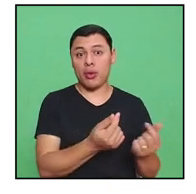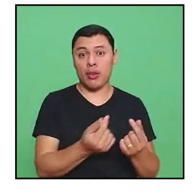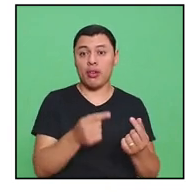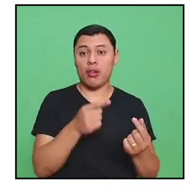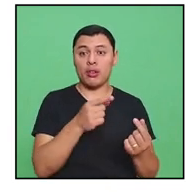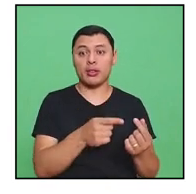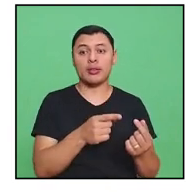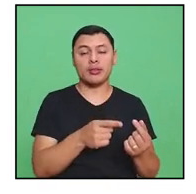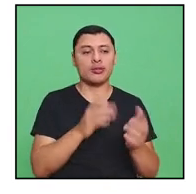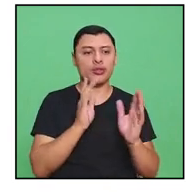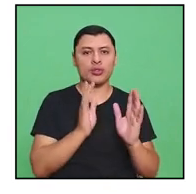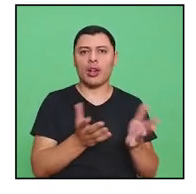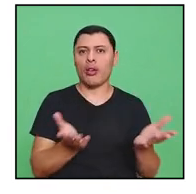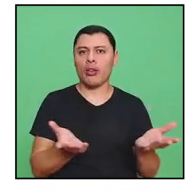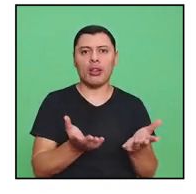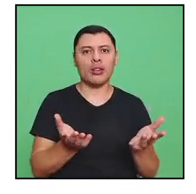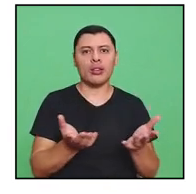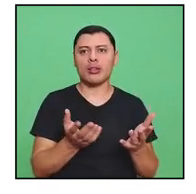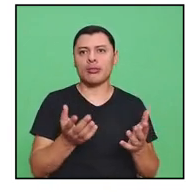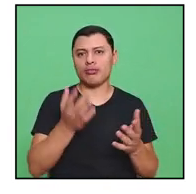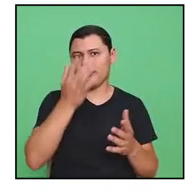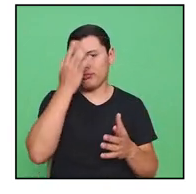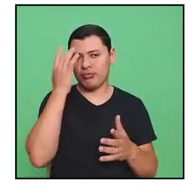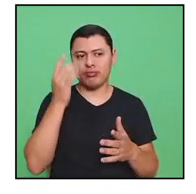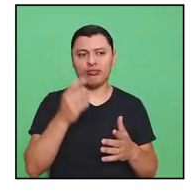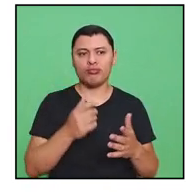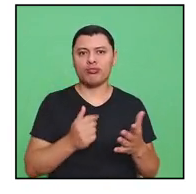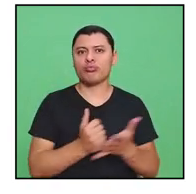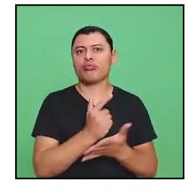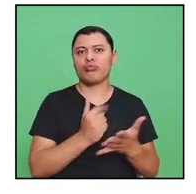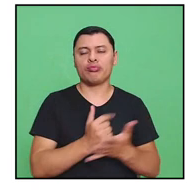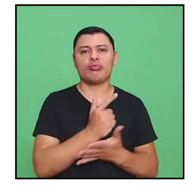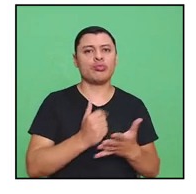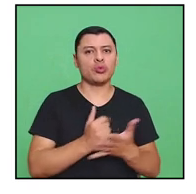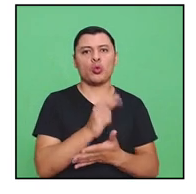especulado, né, agora. Eu acho que pensar